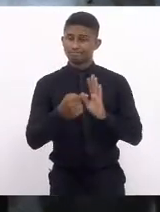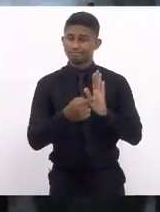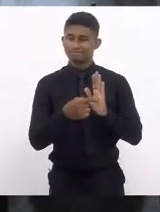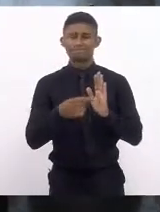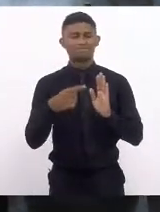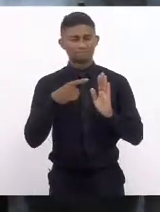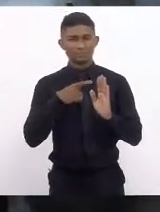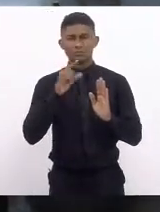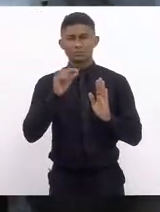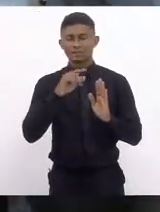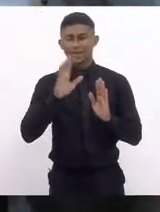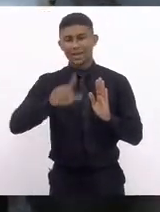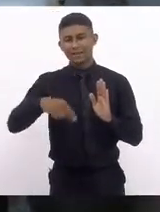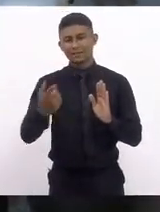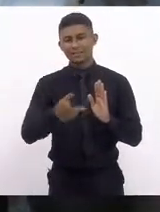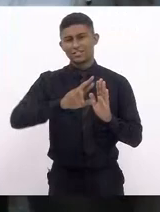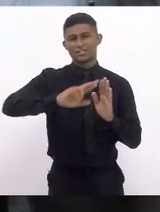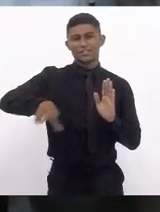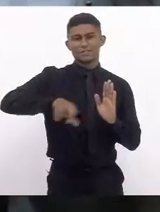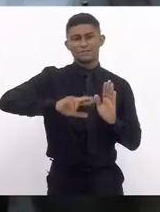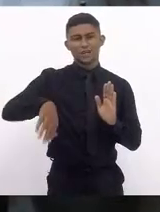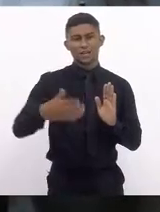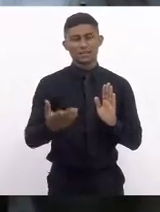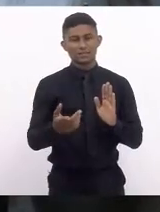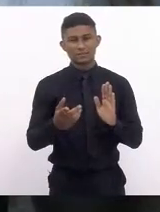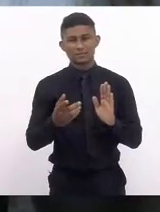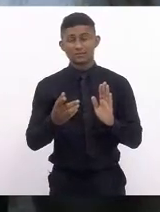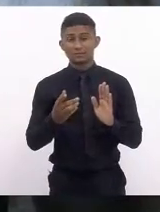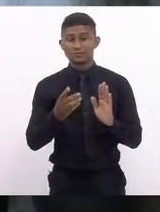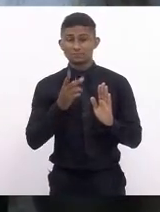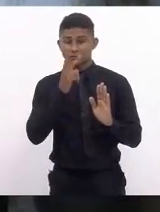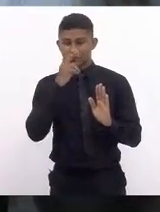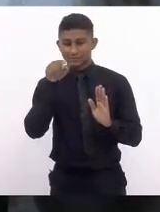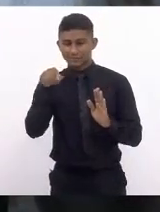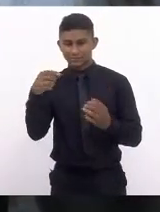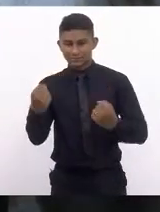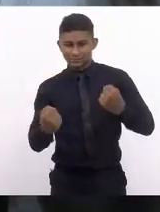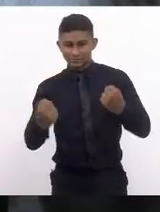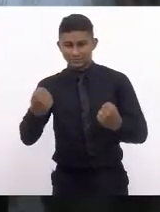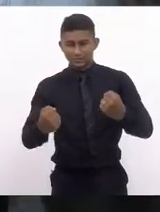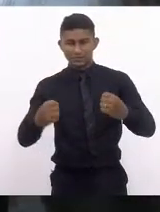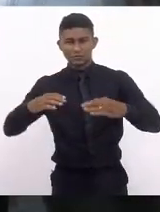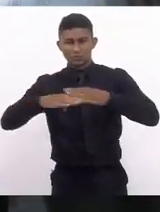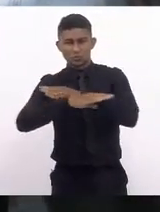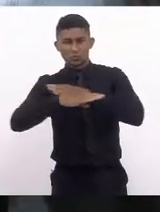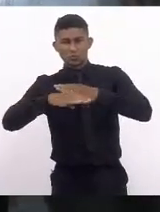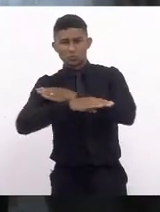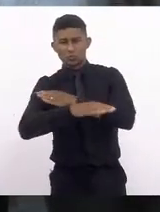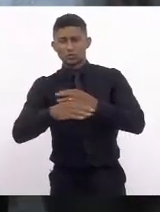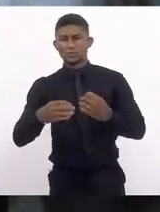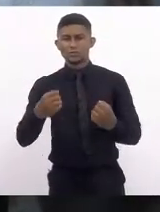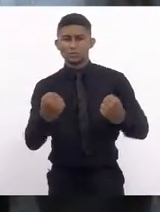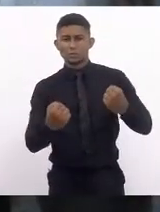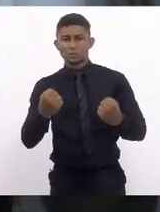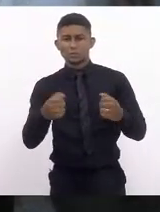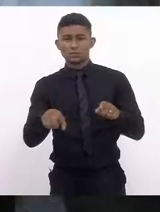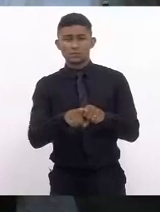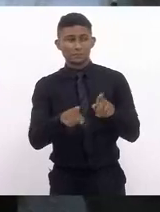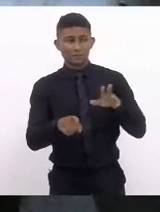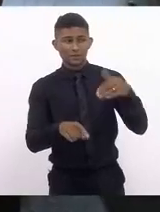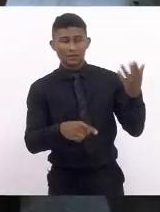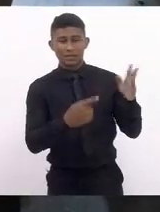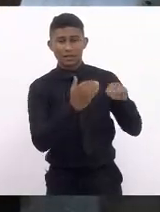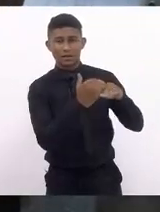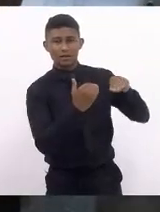uma diferença abissal entre quem tá Oi tá dentro da viatura e quem tá por trás da mesa